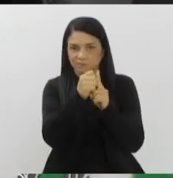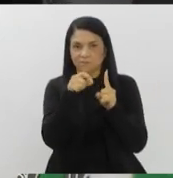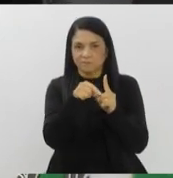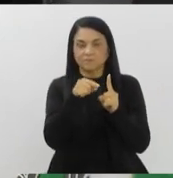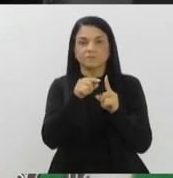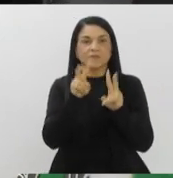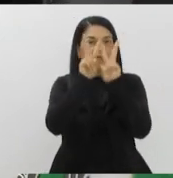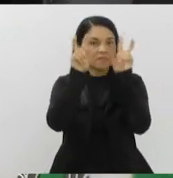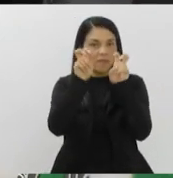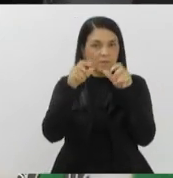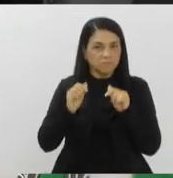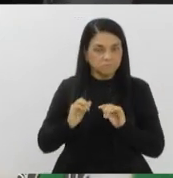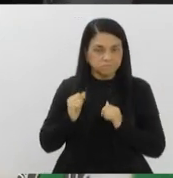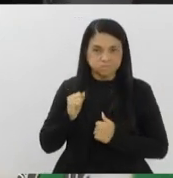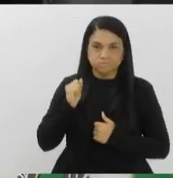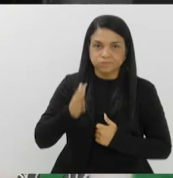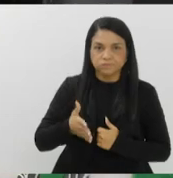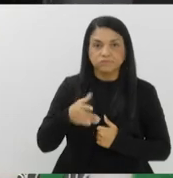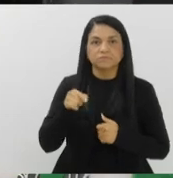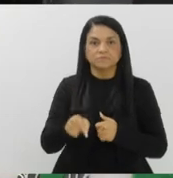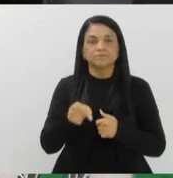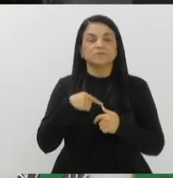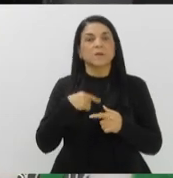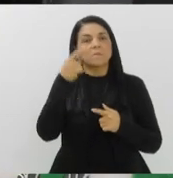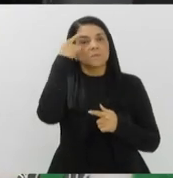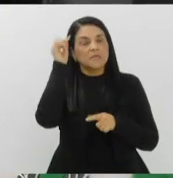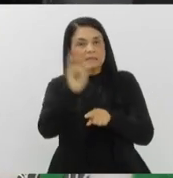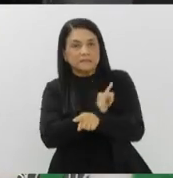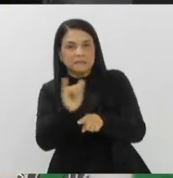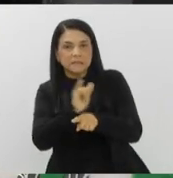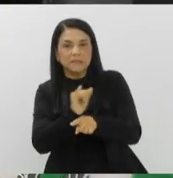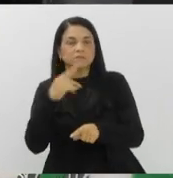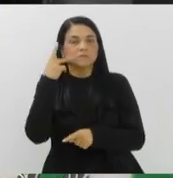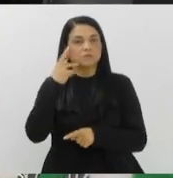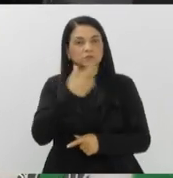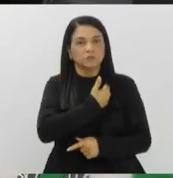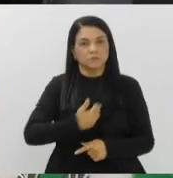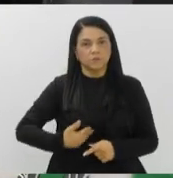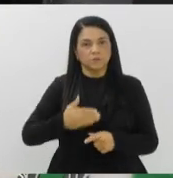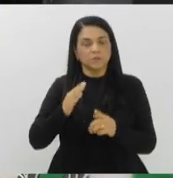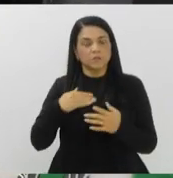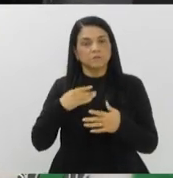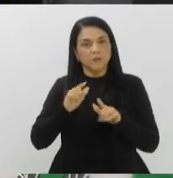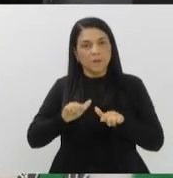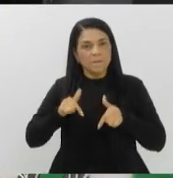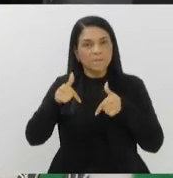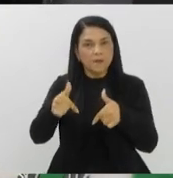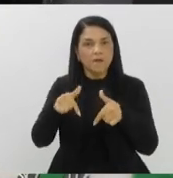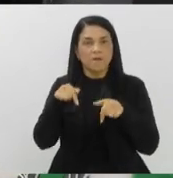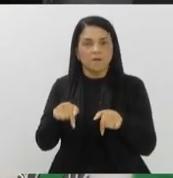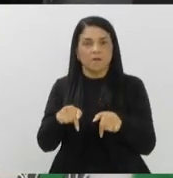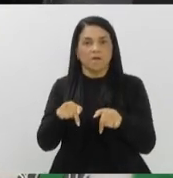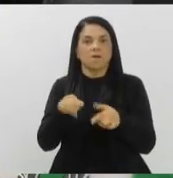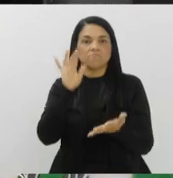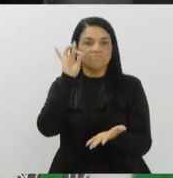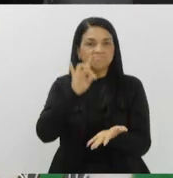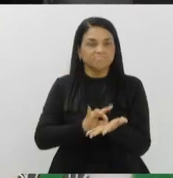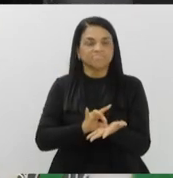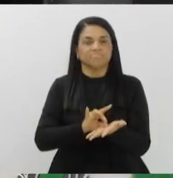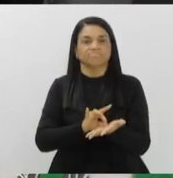para pensarmos coletivamente alternativas e políticas públicas de enfrentamento a essa